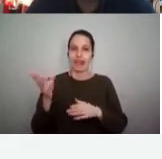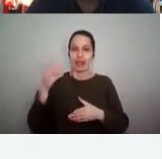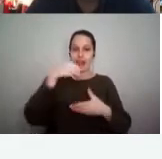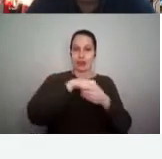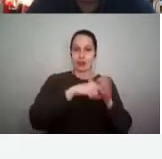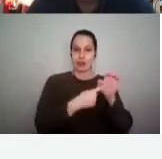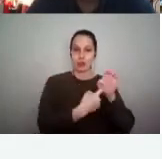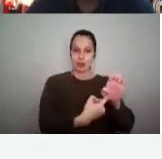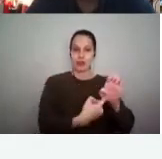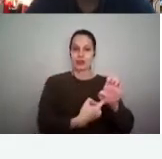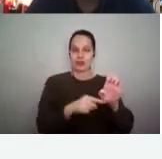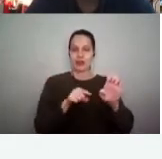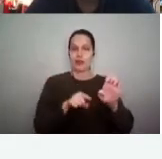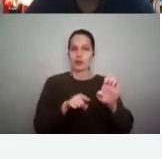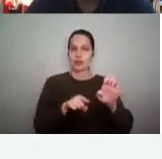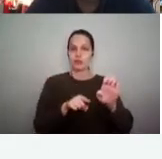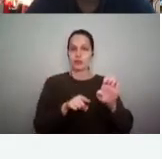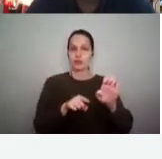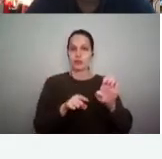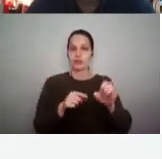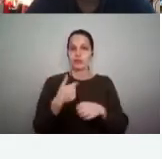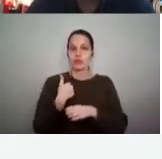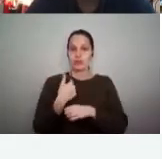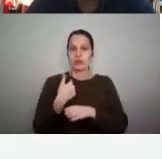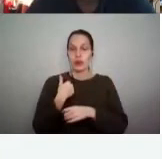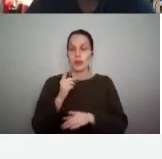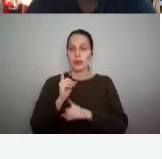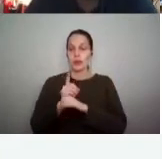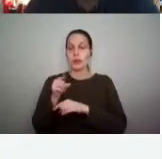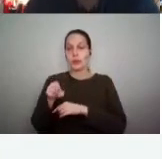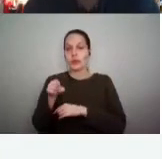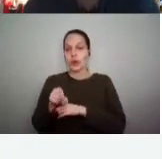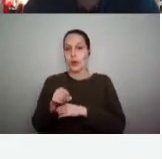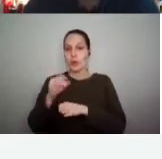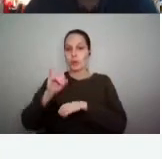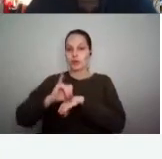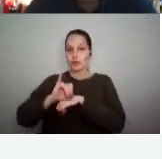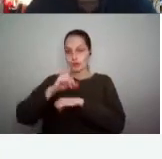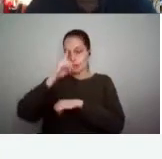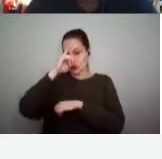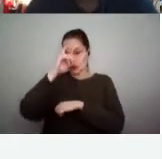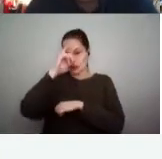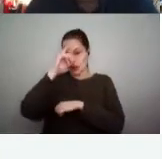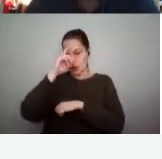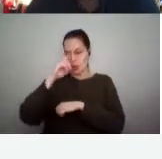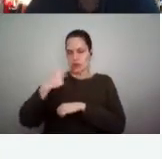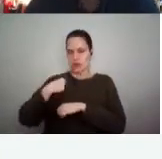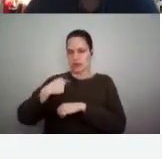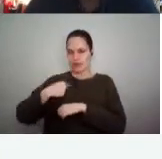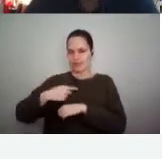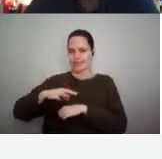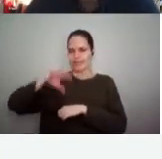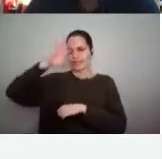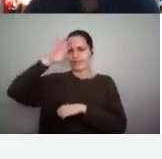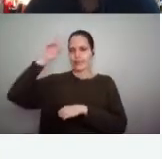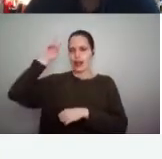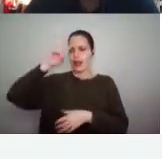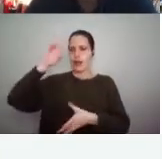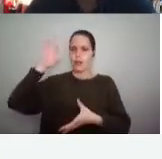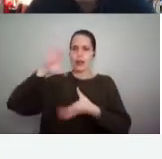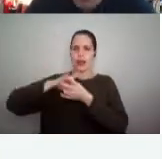tinha me encontrado com um objeto no hospital que me remetia a uma escada de piscina, então eu transformei o mar em